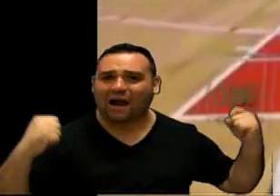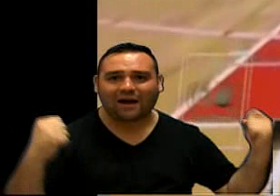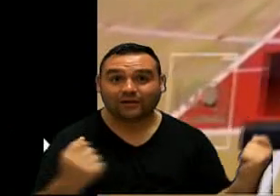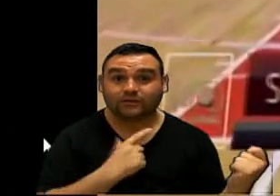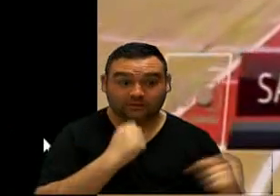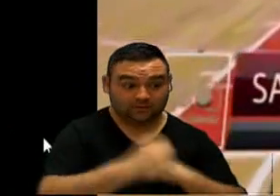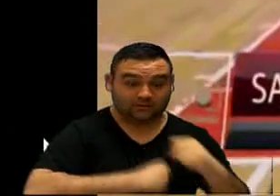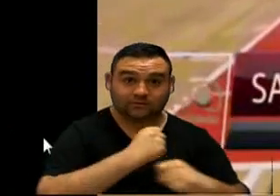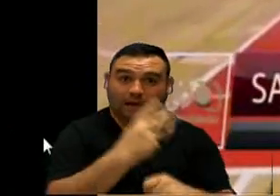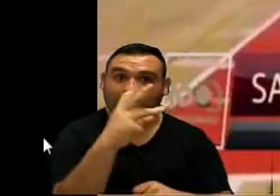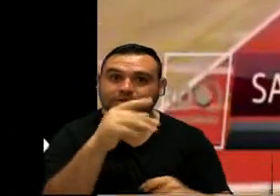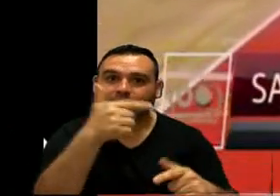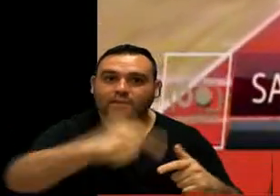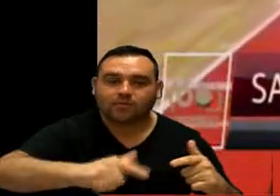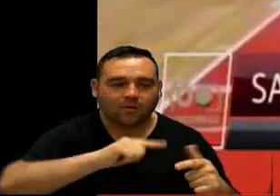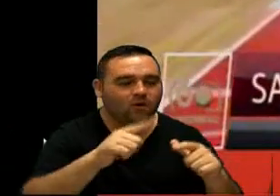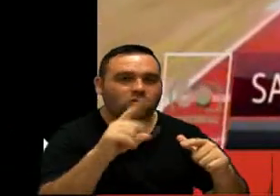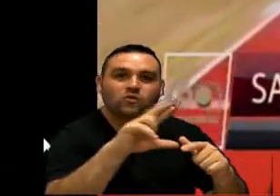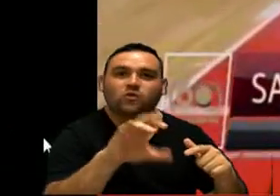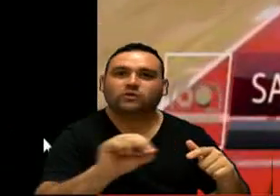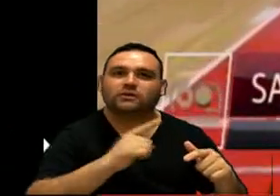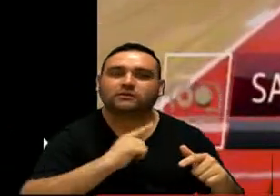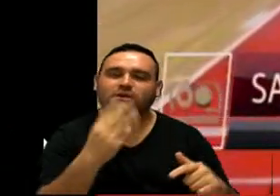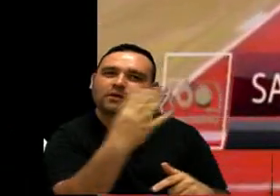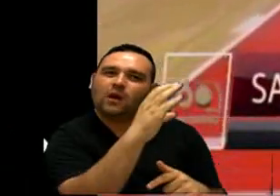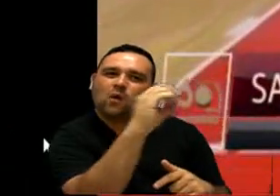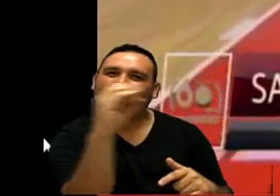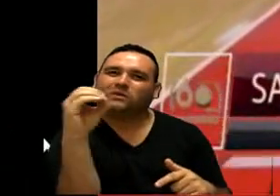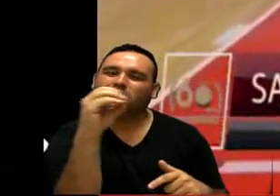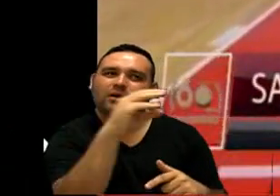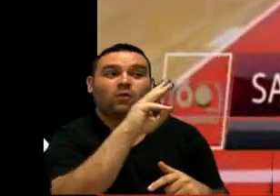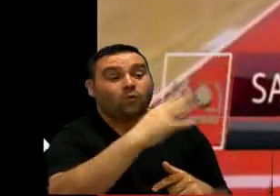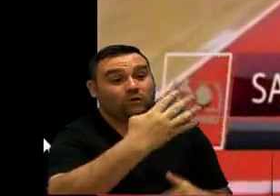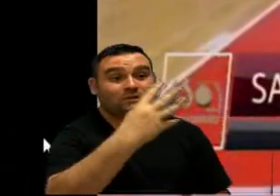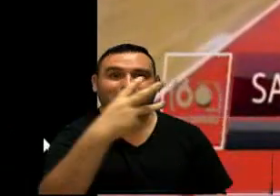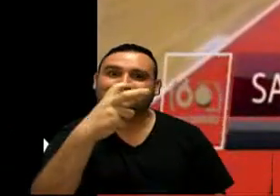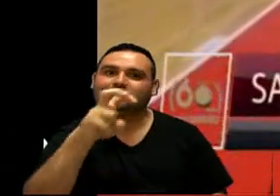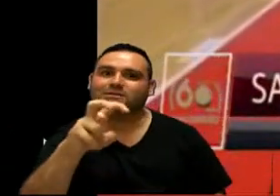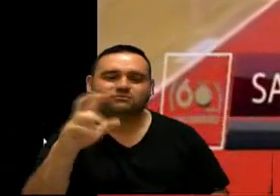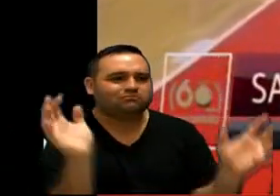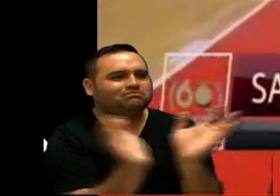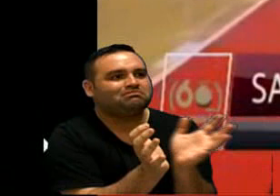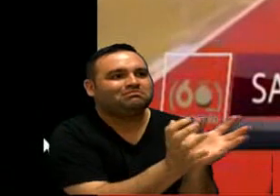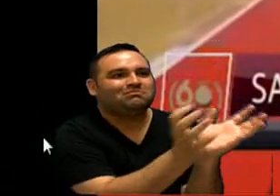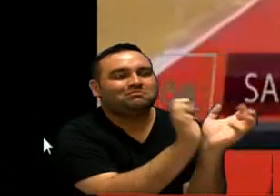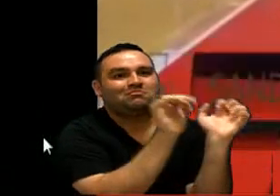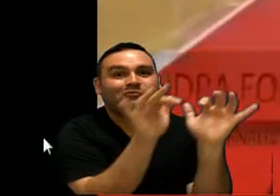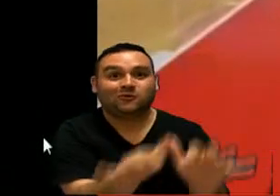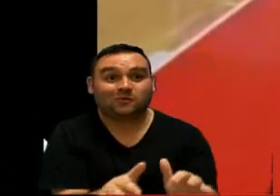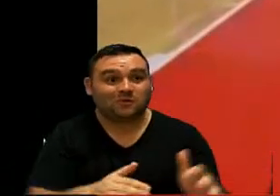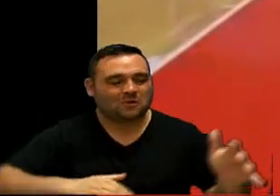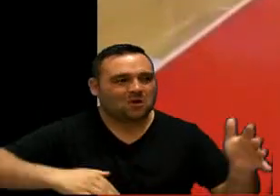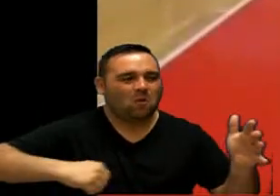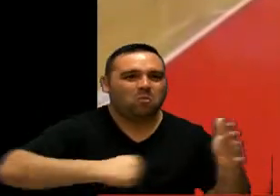do campeonato nascer, o Cruzeirão chegou a ter 435 times. Fazer gol aqui